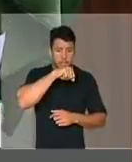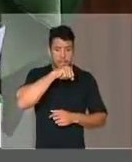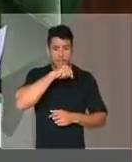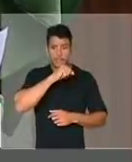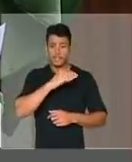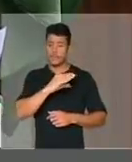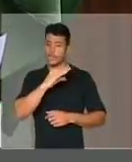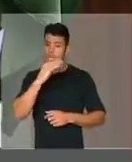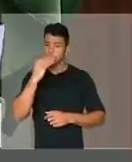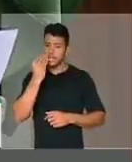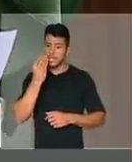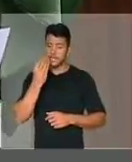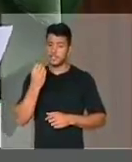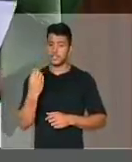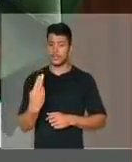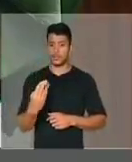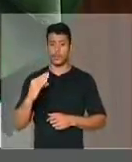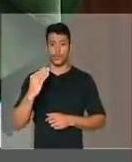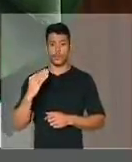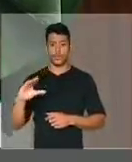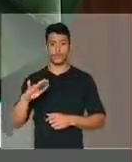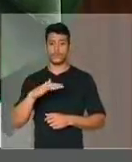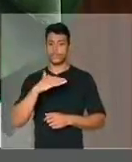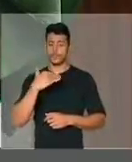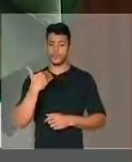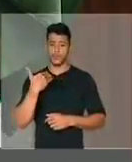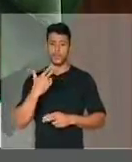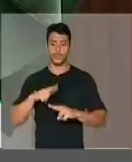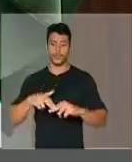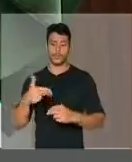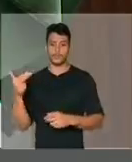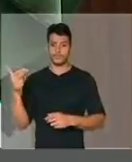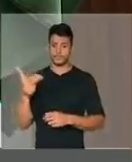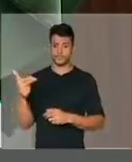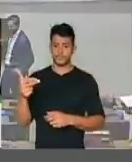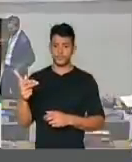adulto que morreu com uma bala perdida. Obrigada a vocês todos. Presidente.